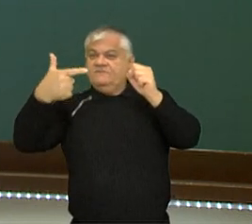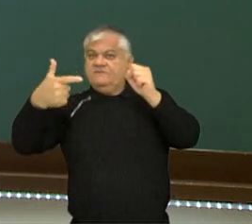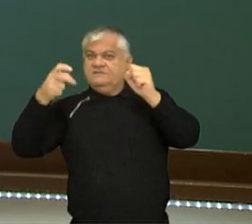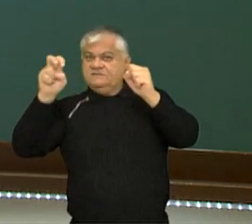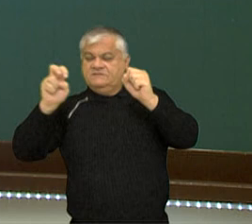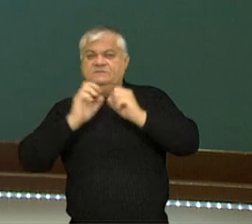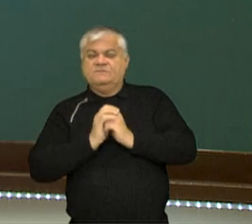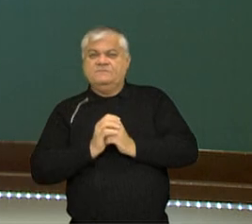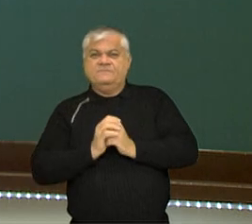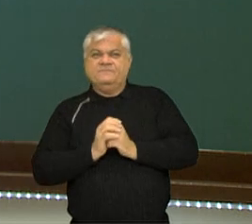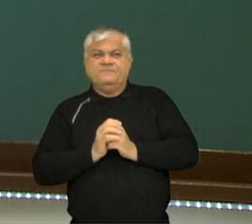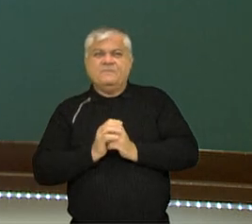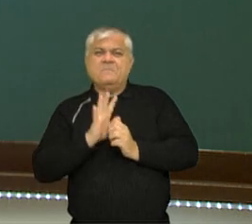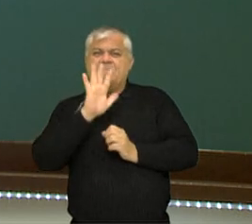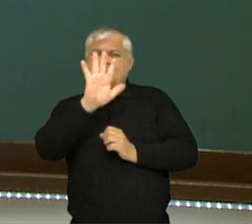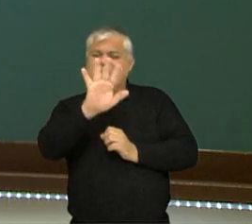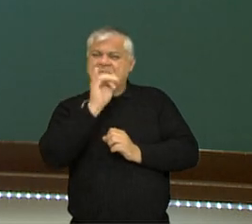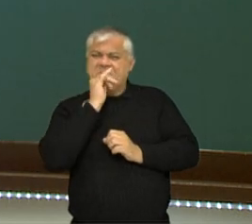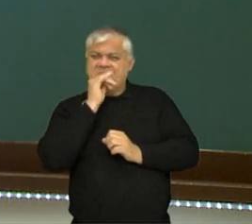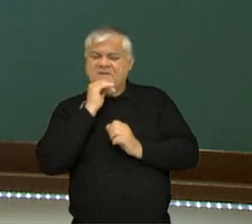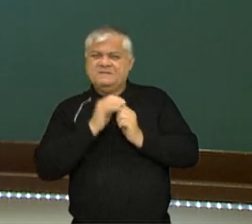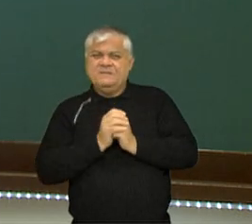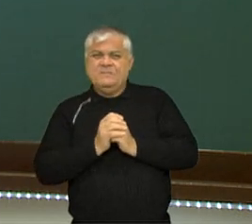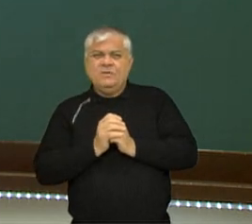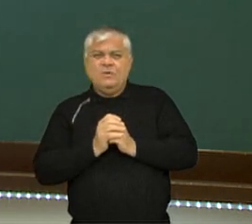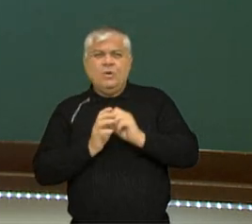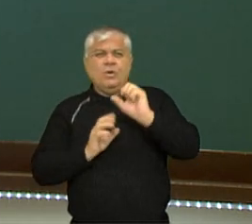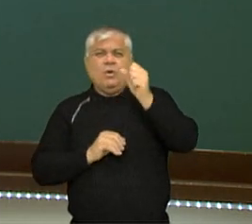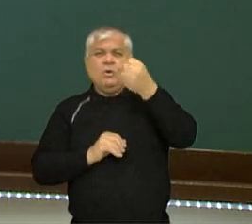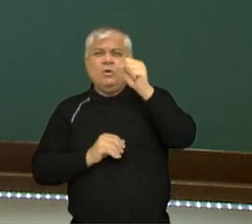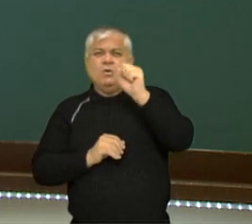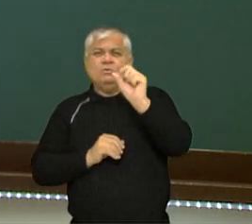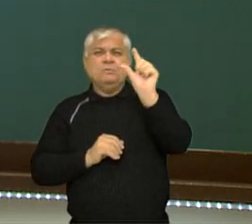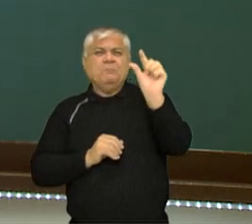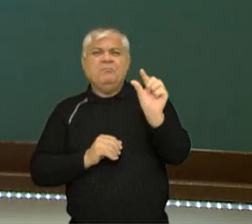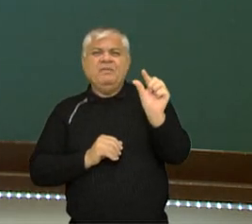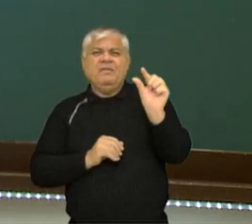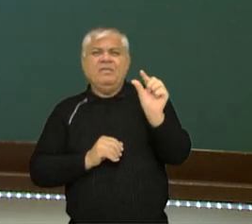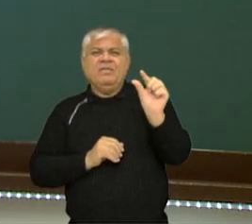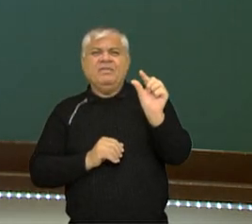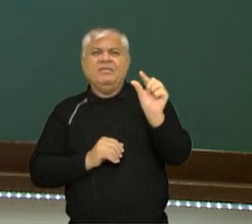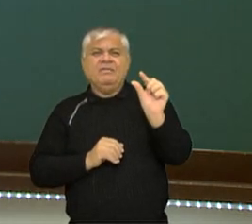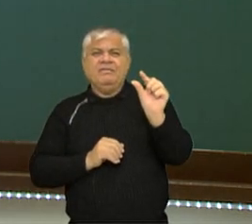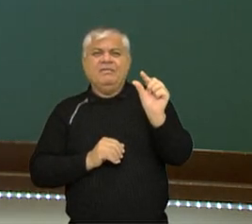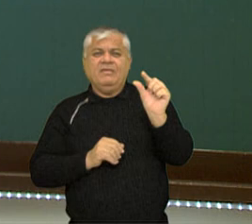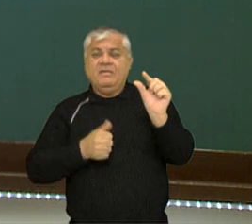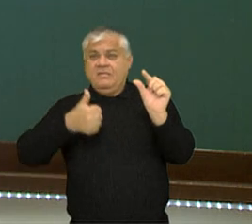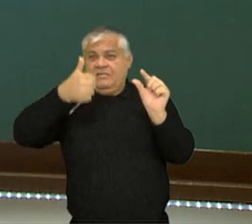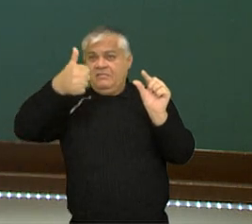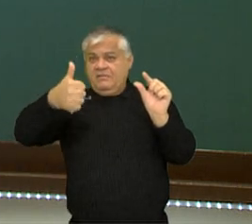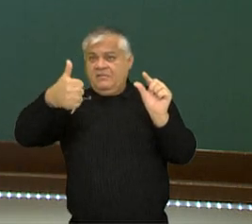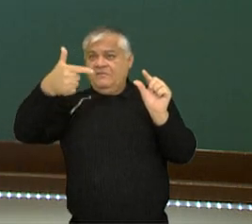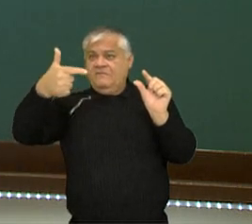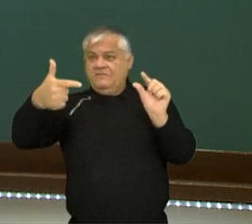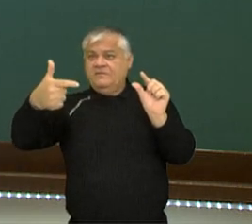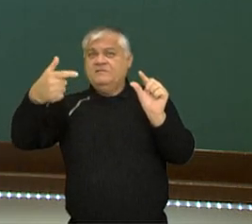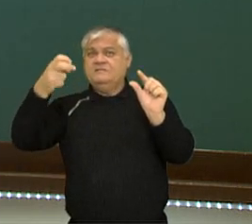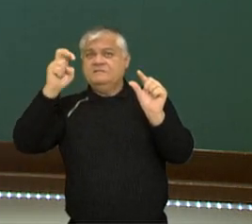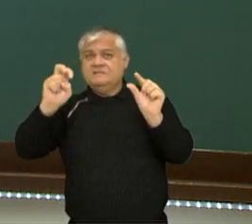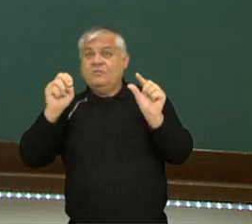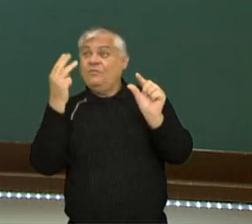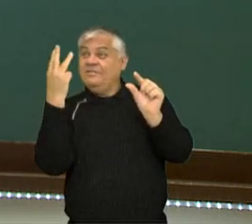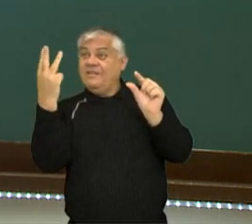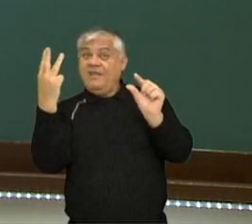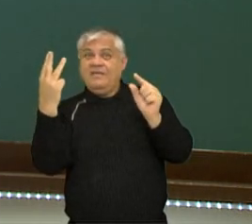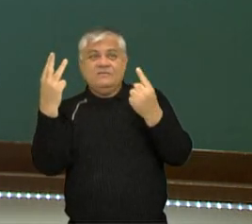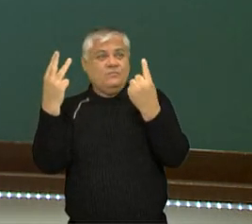125. Temos que prestar atenção que o 8 não é um número suficiente para